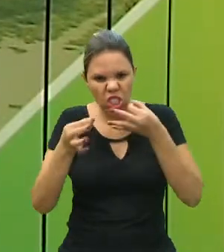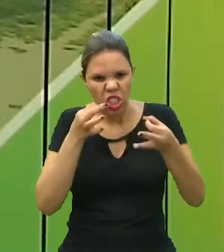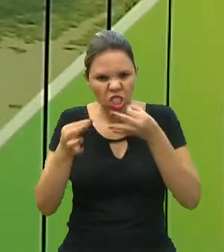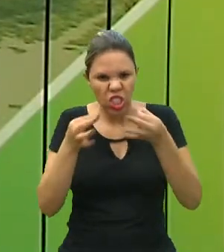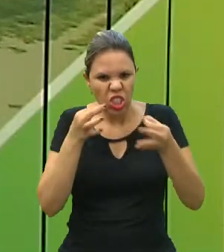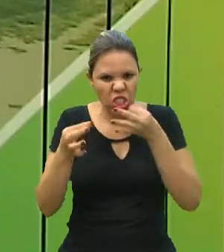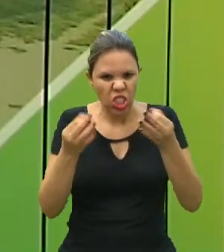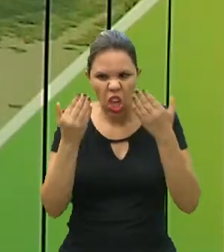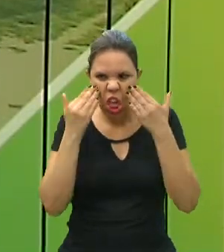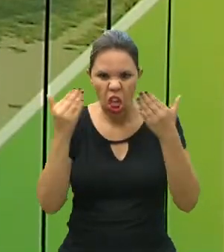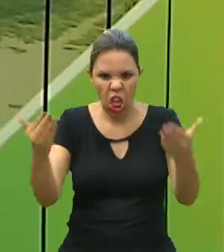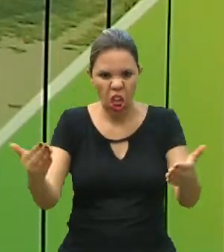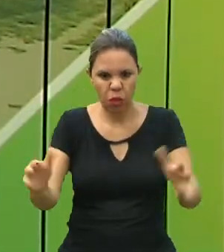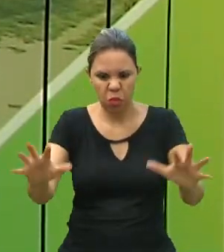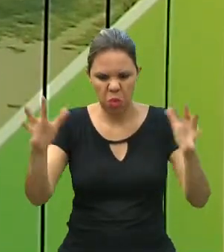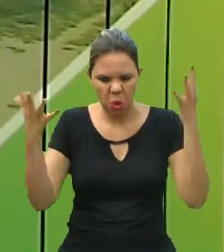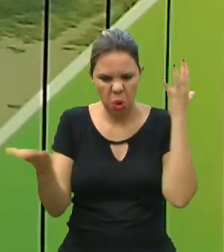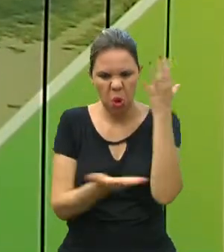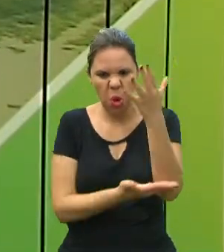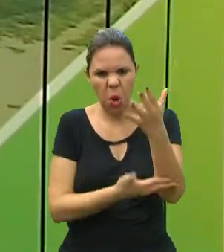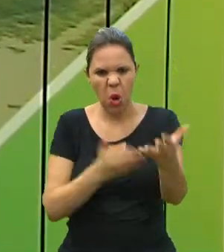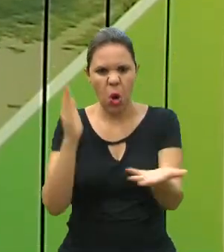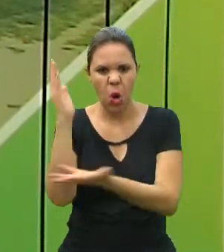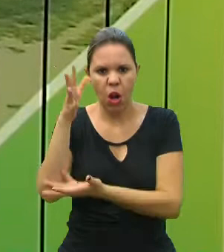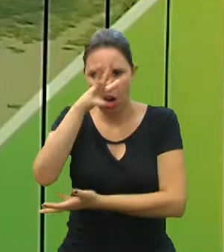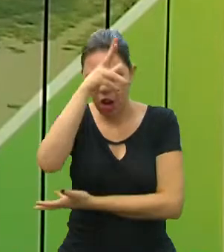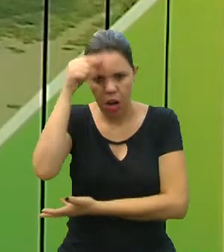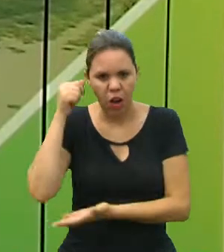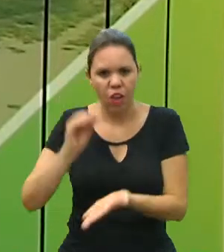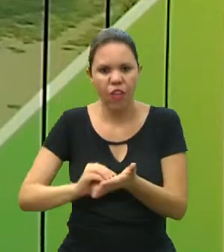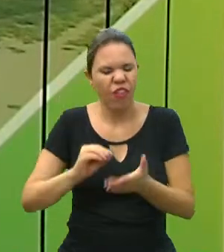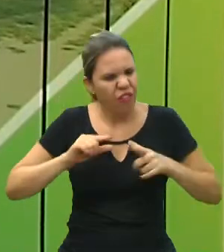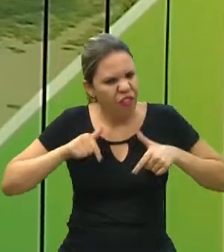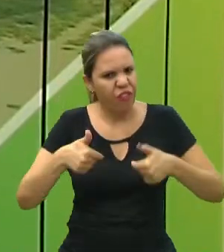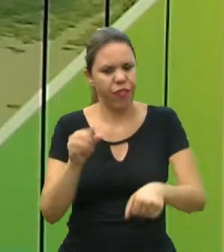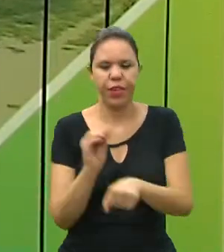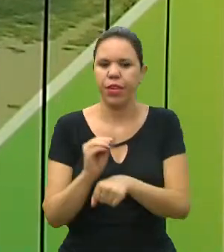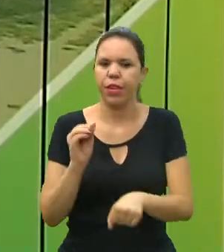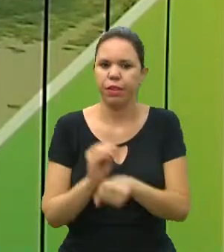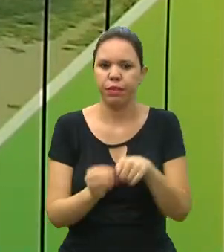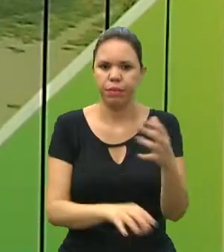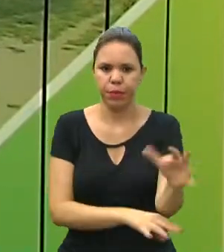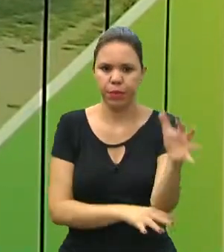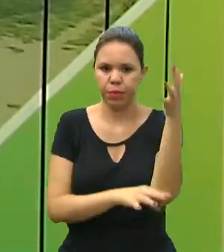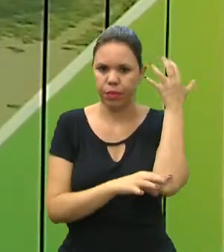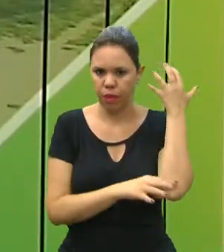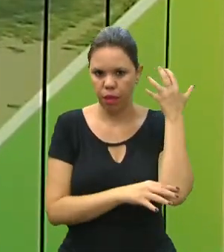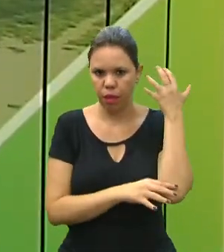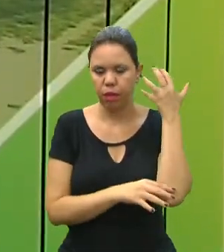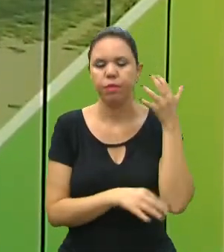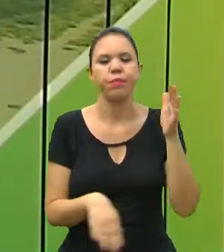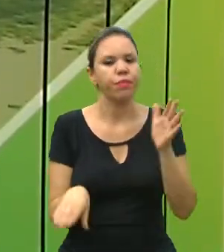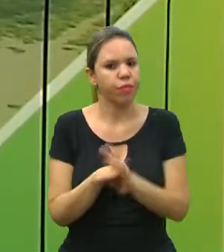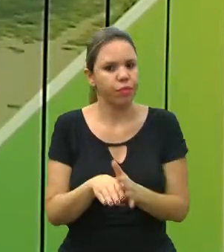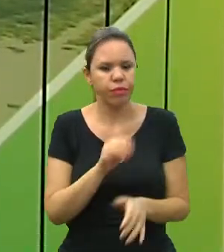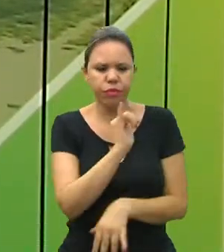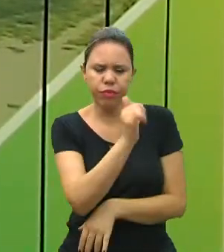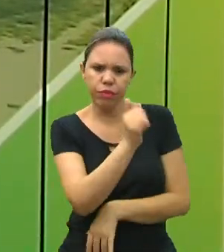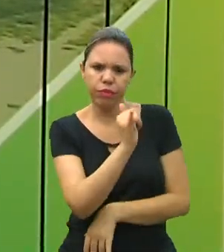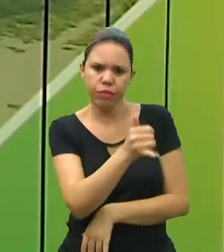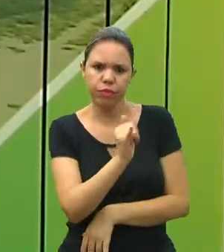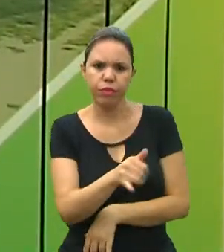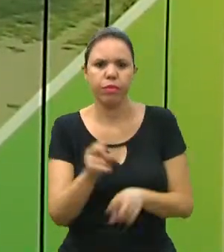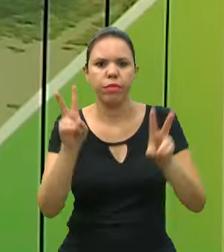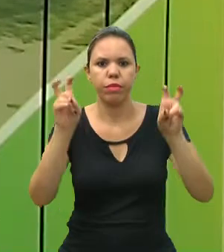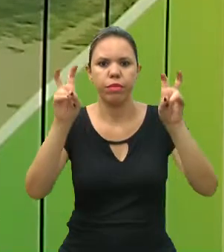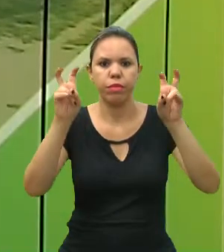criticou publicamente o desmatamento na floresta amazônica e a falta de ações de proteção ambiental e chegou ainda a